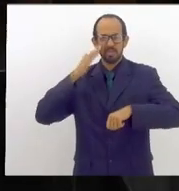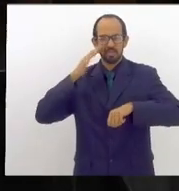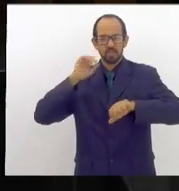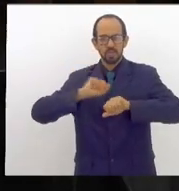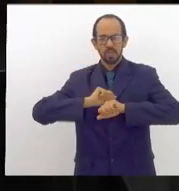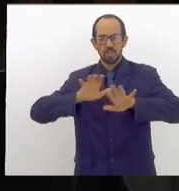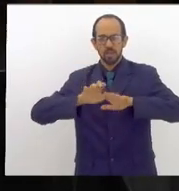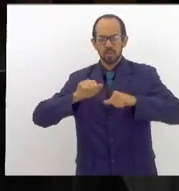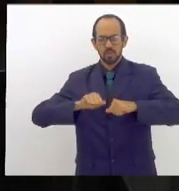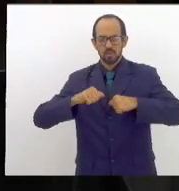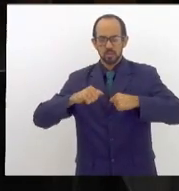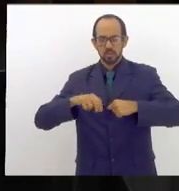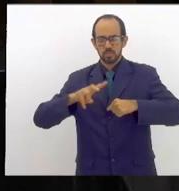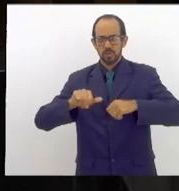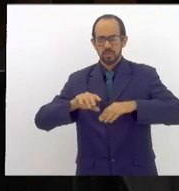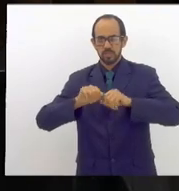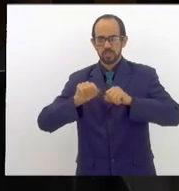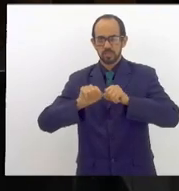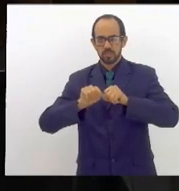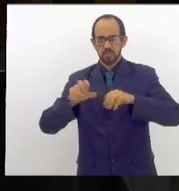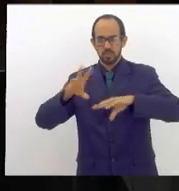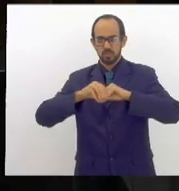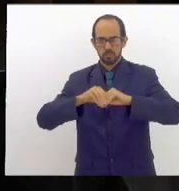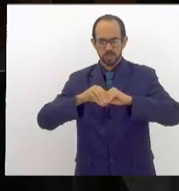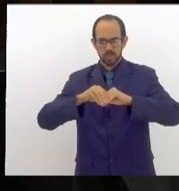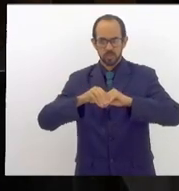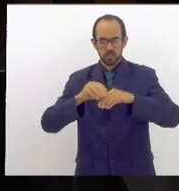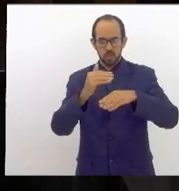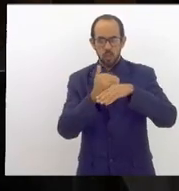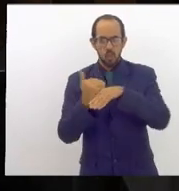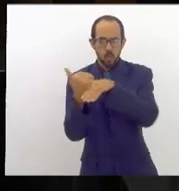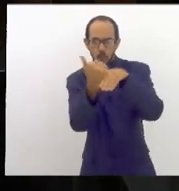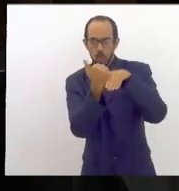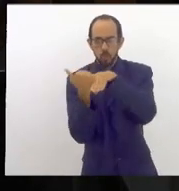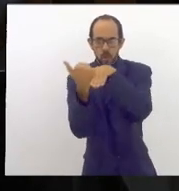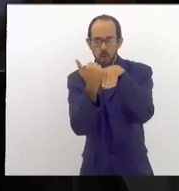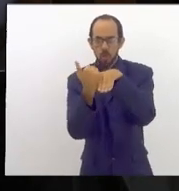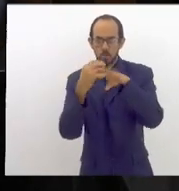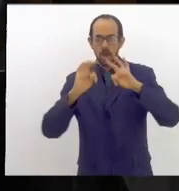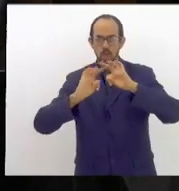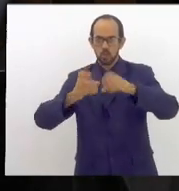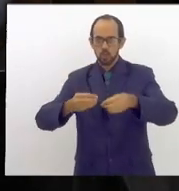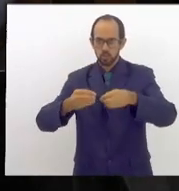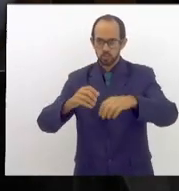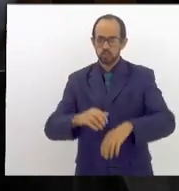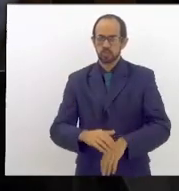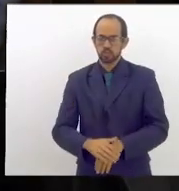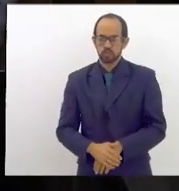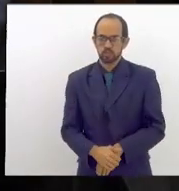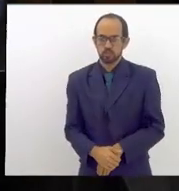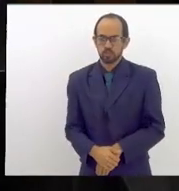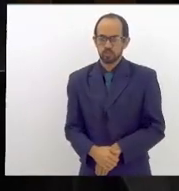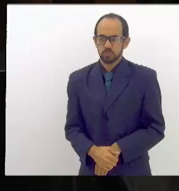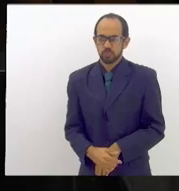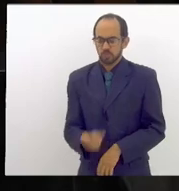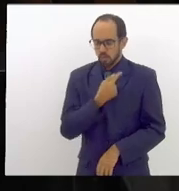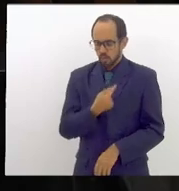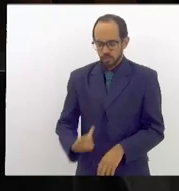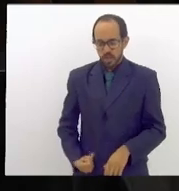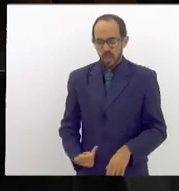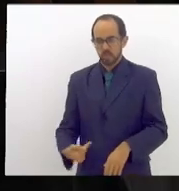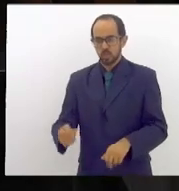uma recomposição isonômica para todo mundo para o governador